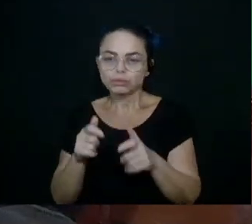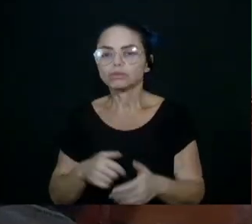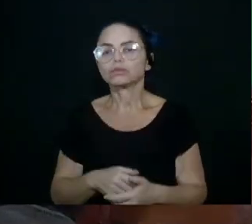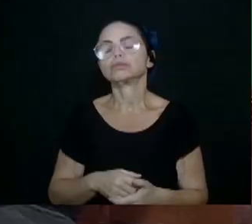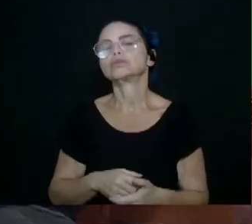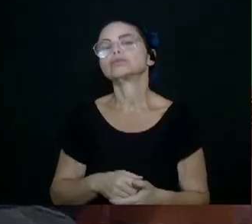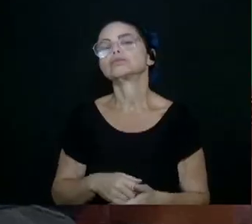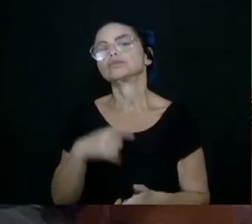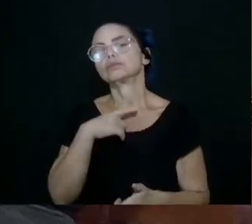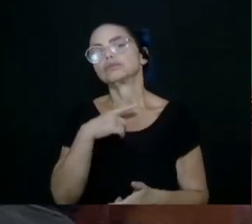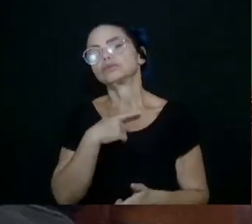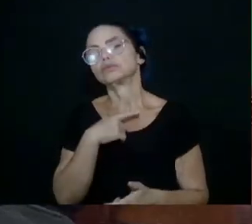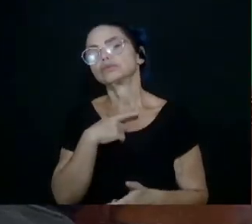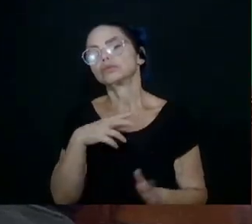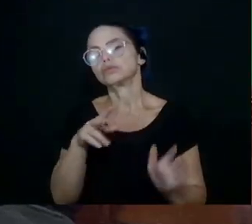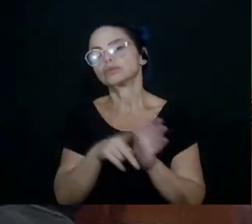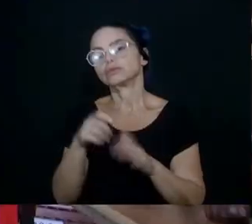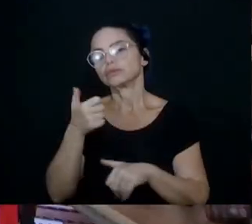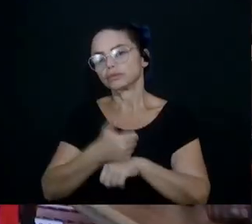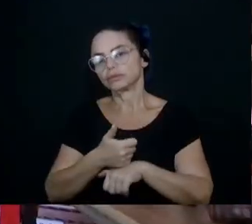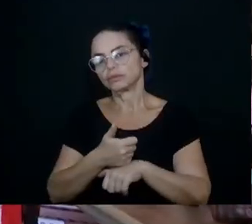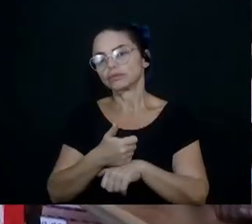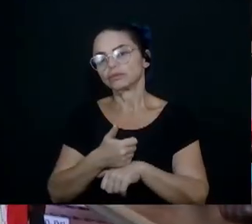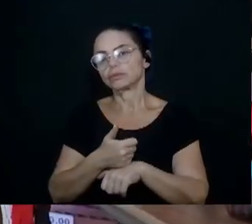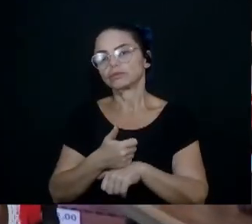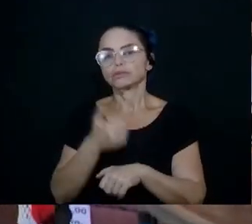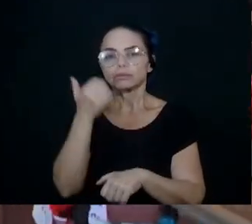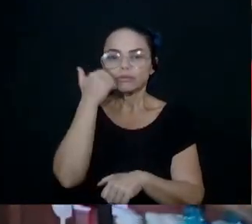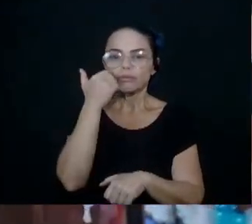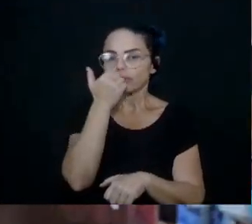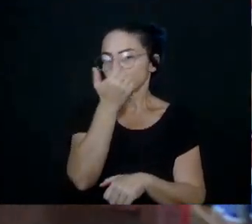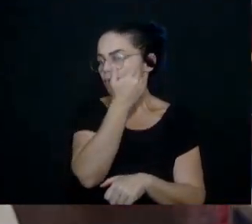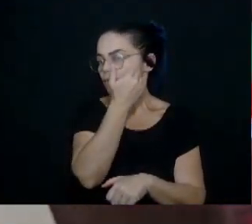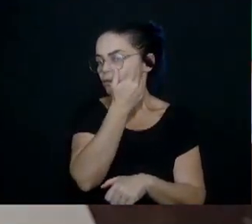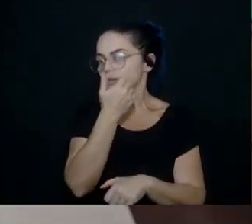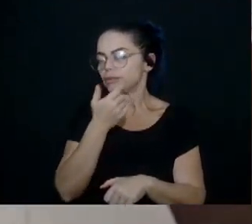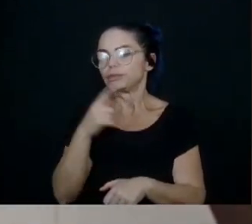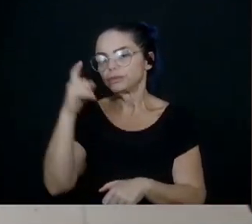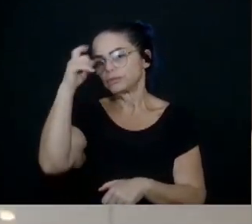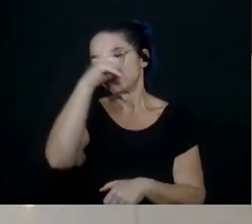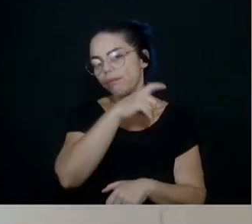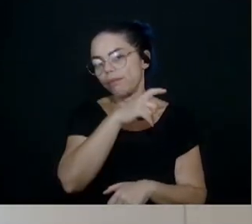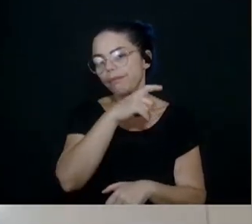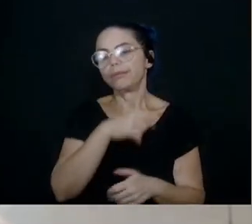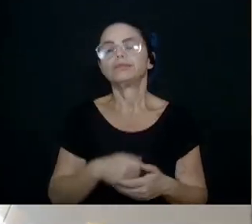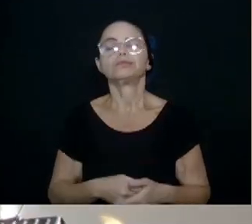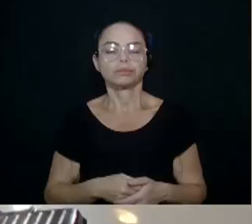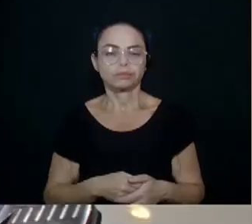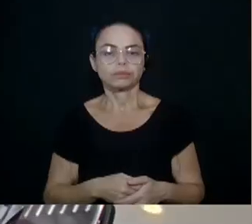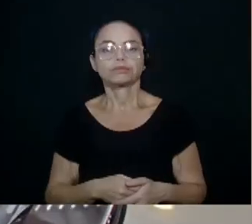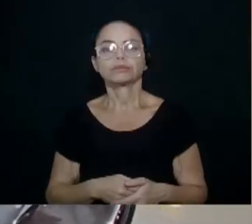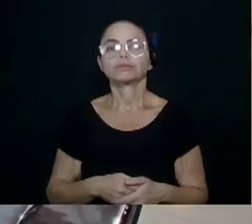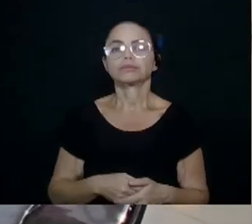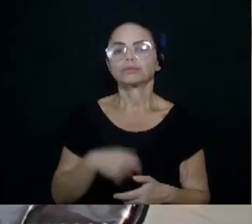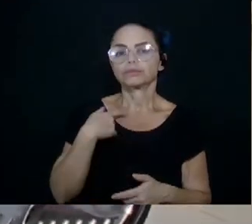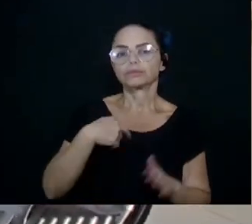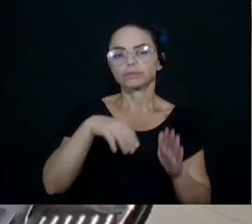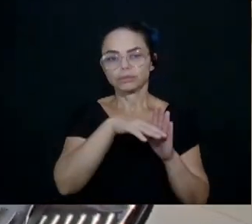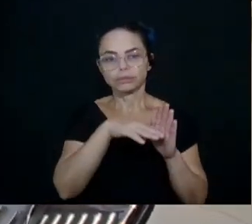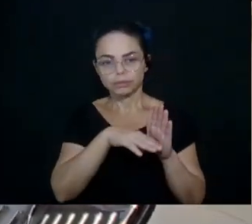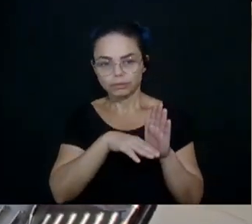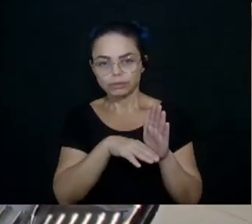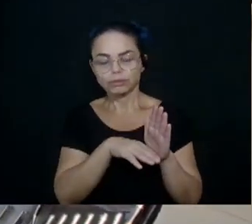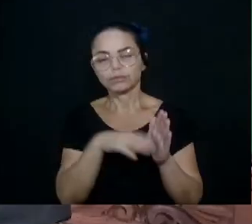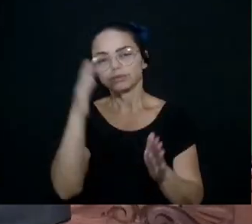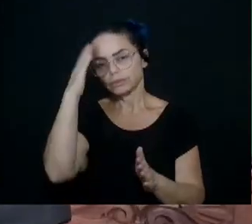onde o próprio dono é o barbeiro. Sim. Então ele acaba tendo uma dificuldade muito grande na questão de escalar, de entender um pouco